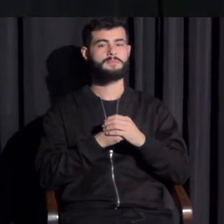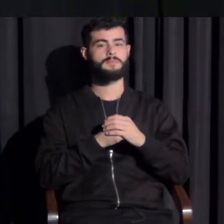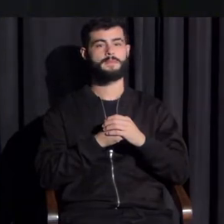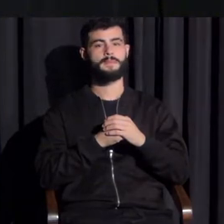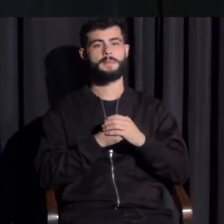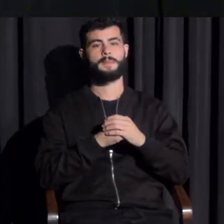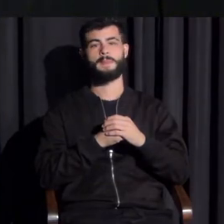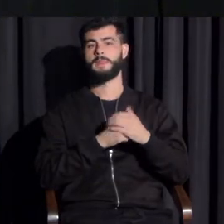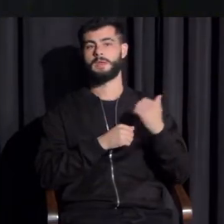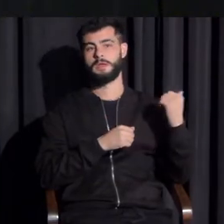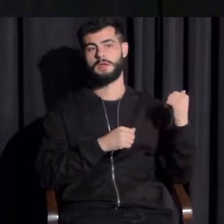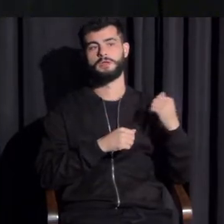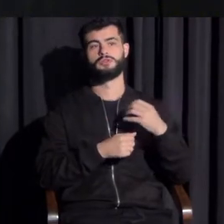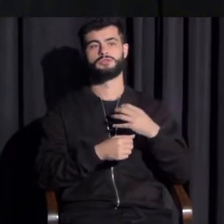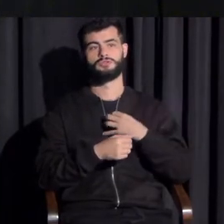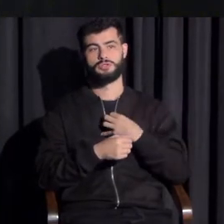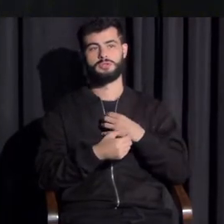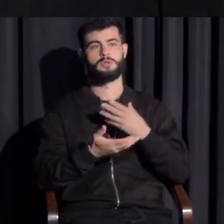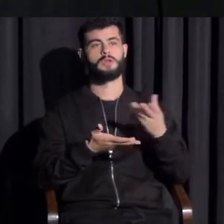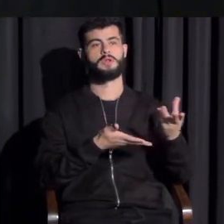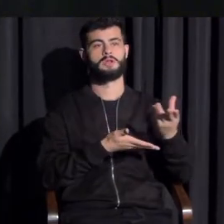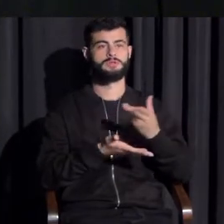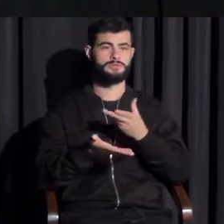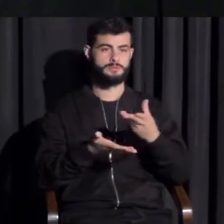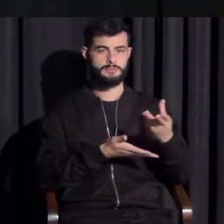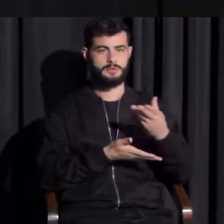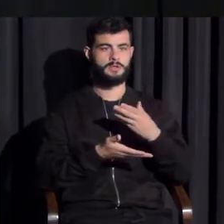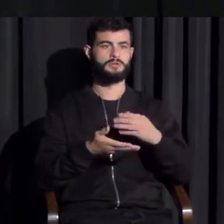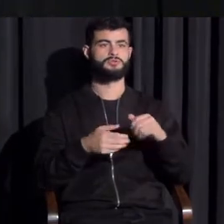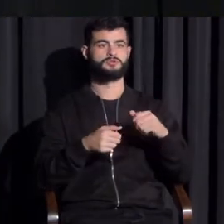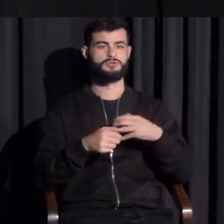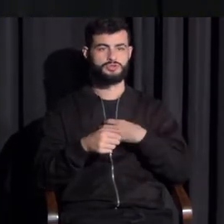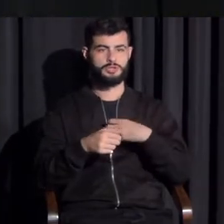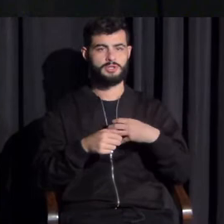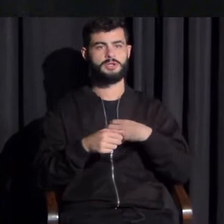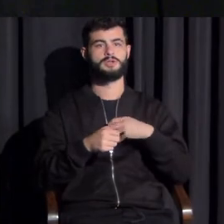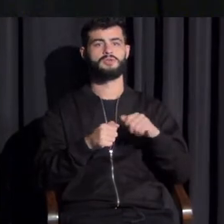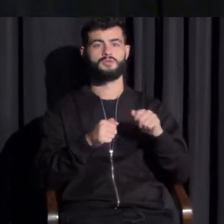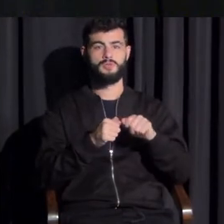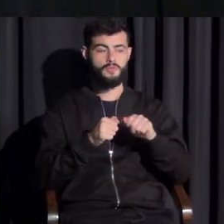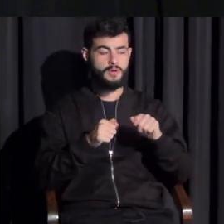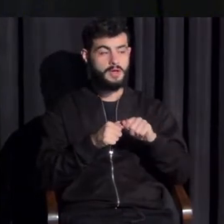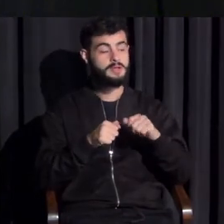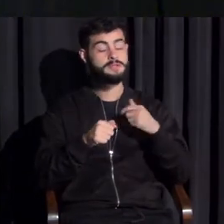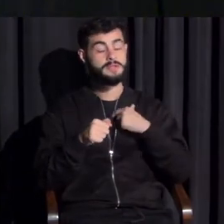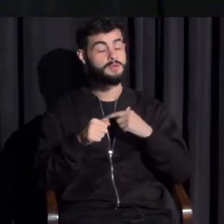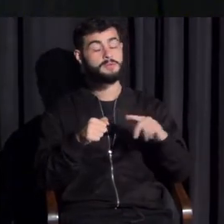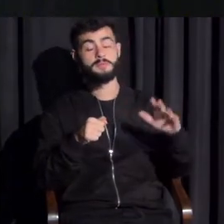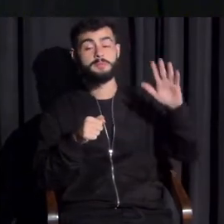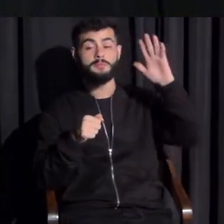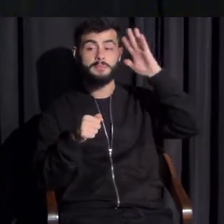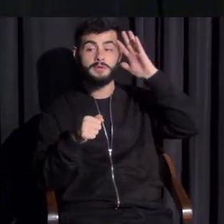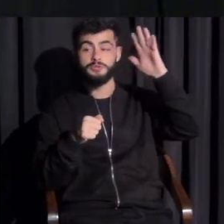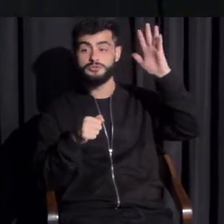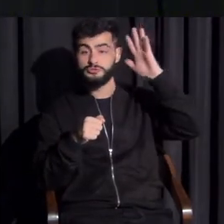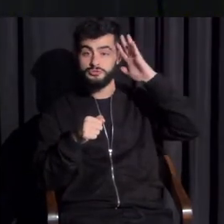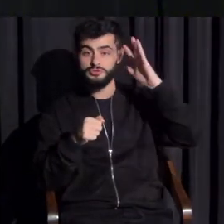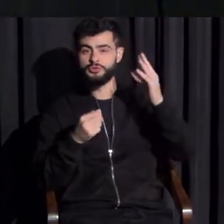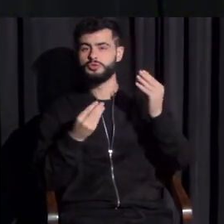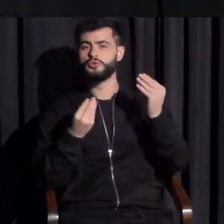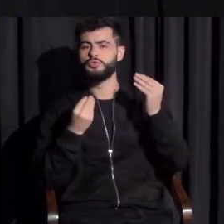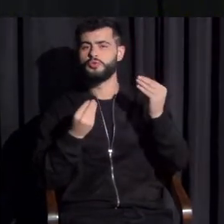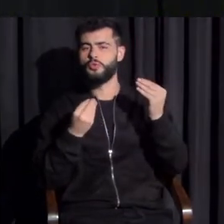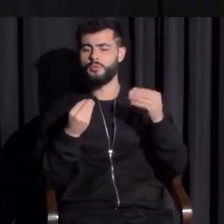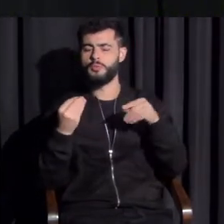essa produção, com esse processo de criação, fico pensando, né, que vão nos